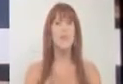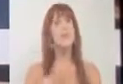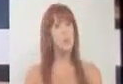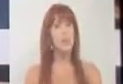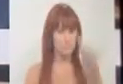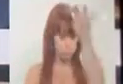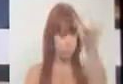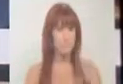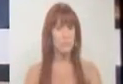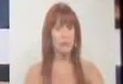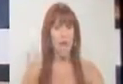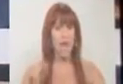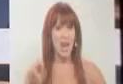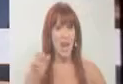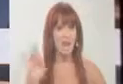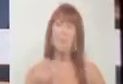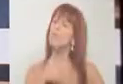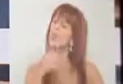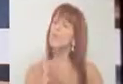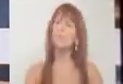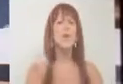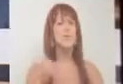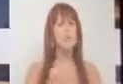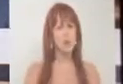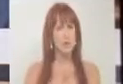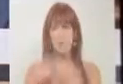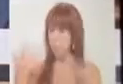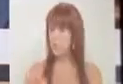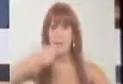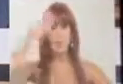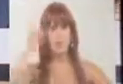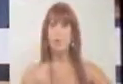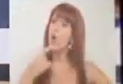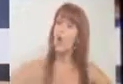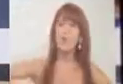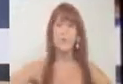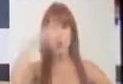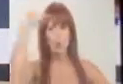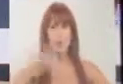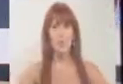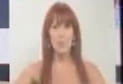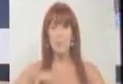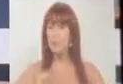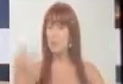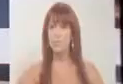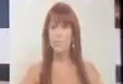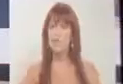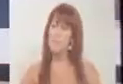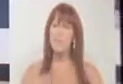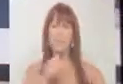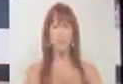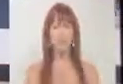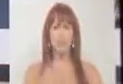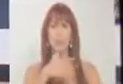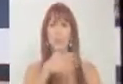gostaria que a ANAF comentasse este posicionamento que ainda hoje de manhã, mais uma vez, o professor Manuel Porto nos brindou com mais umas